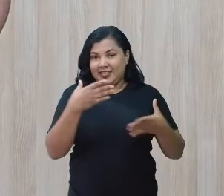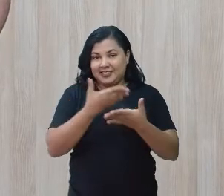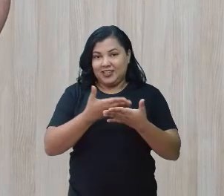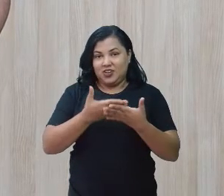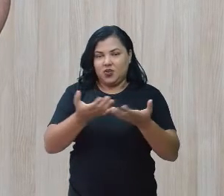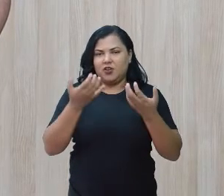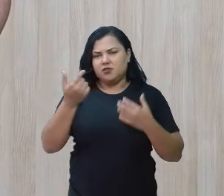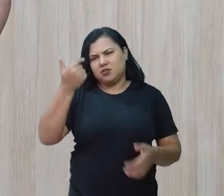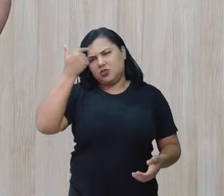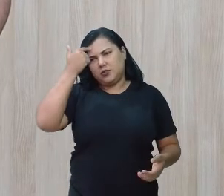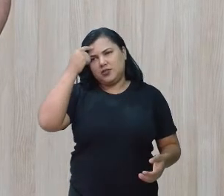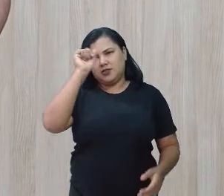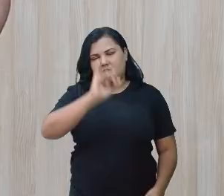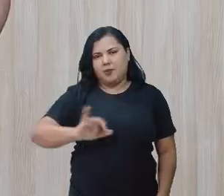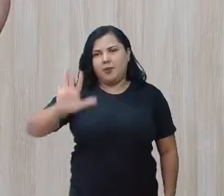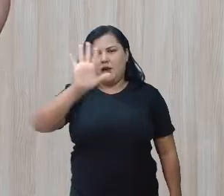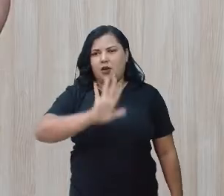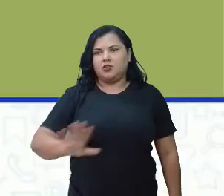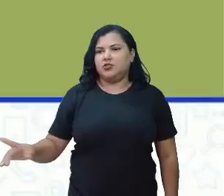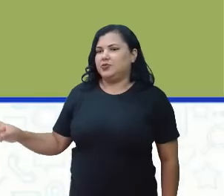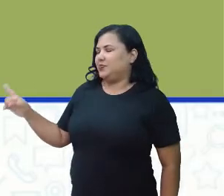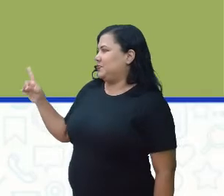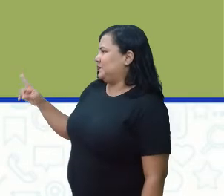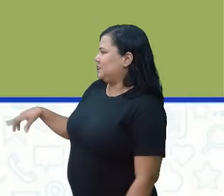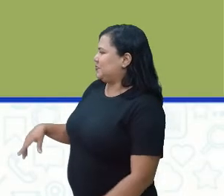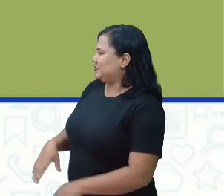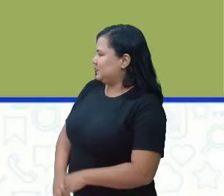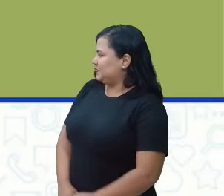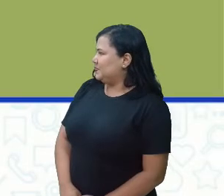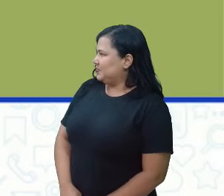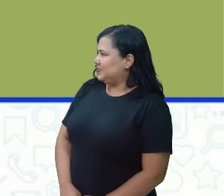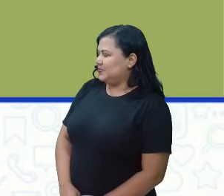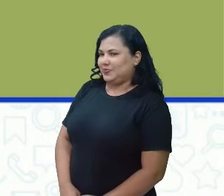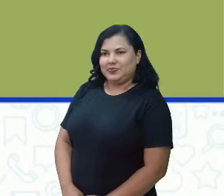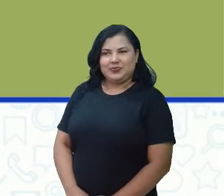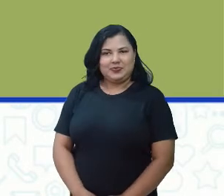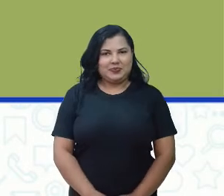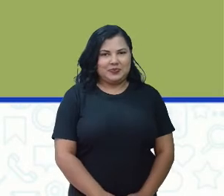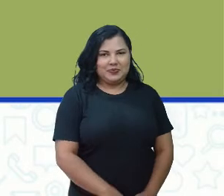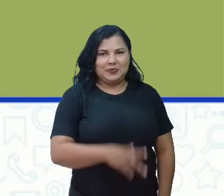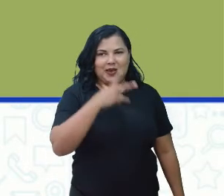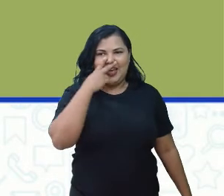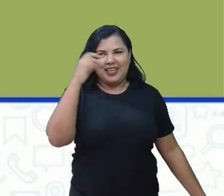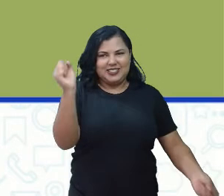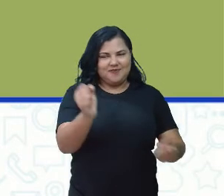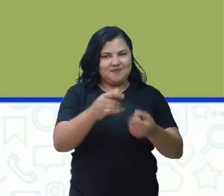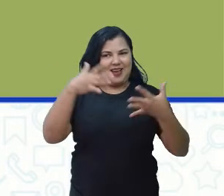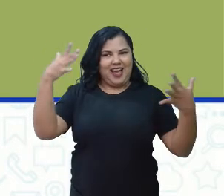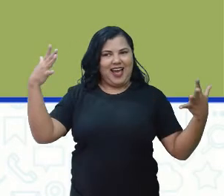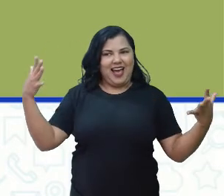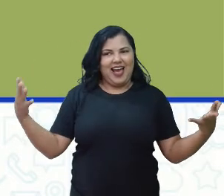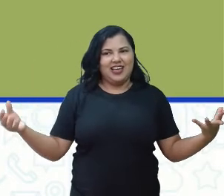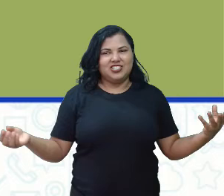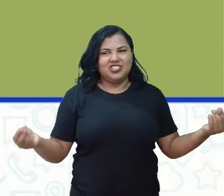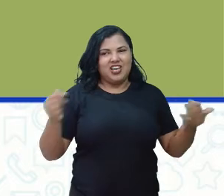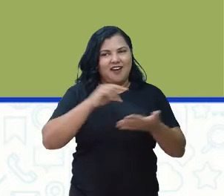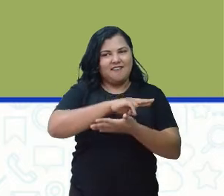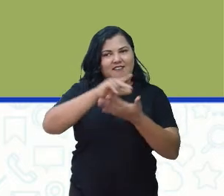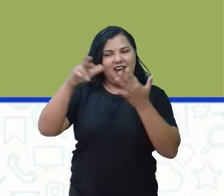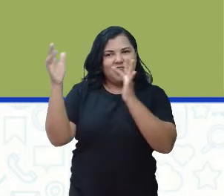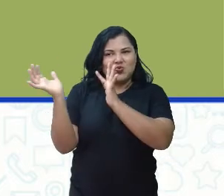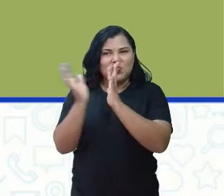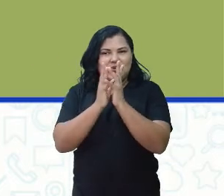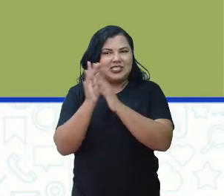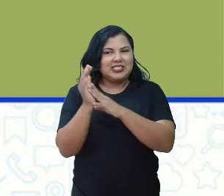quero que vocês pensem nessa imagem que eu coloquei aí na tela. Olha como ela parece mágica, fantástica, cheia de